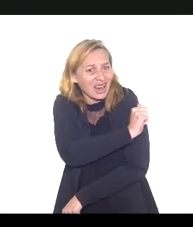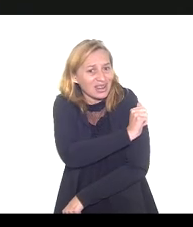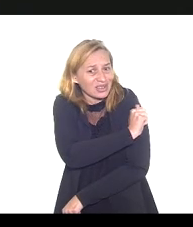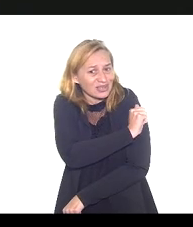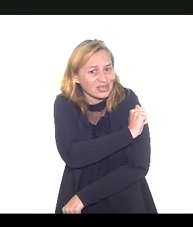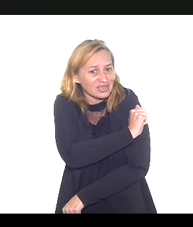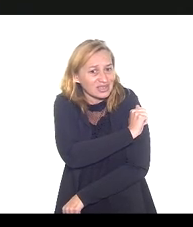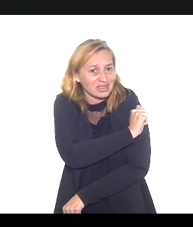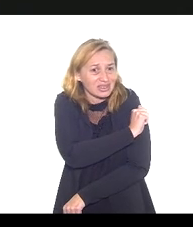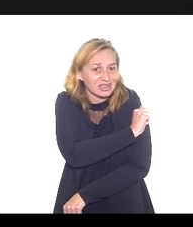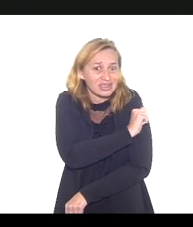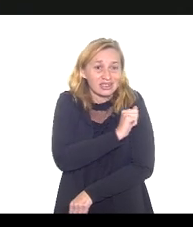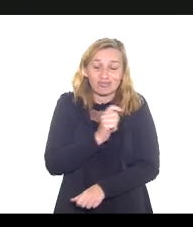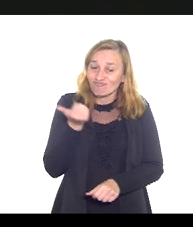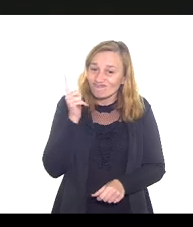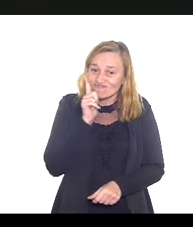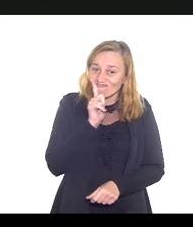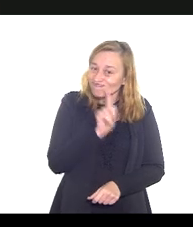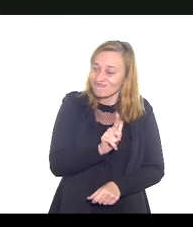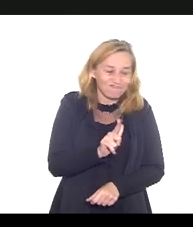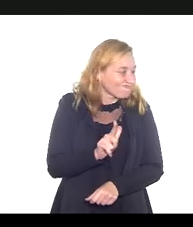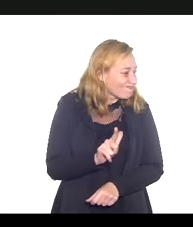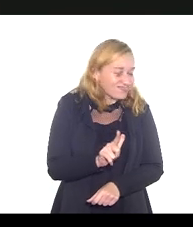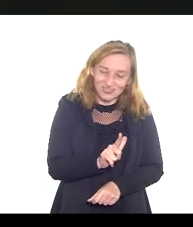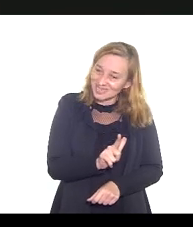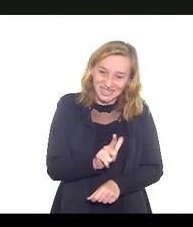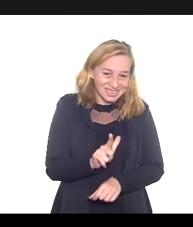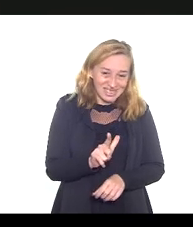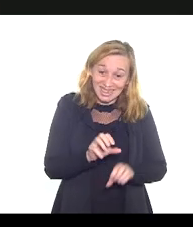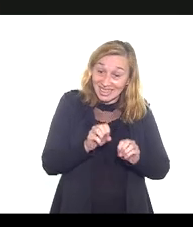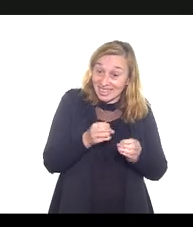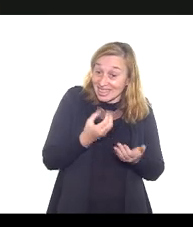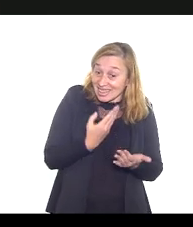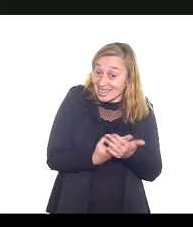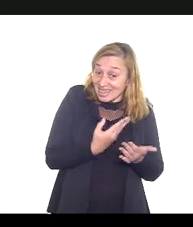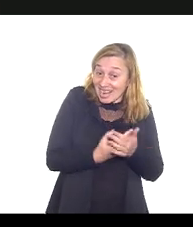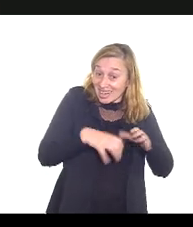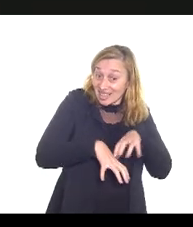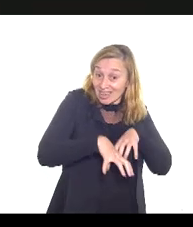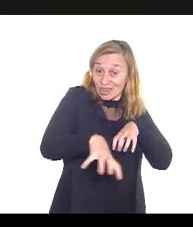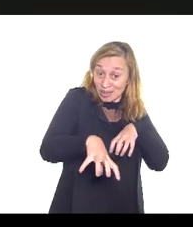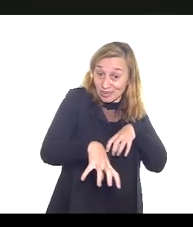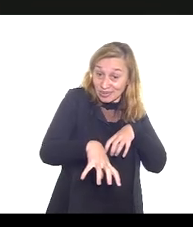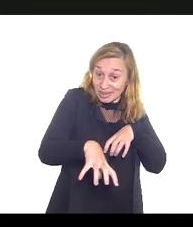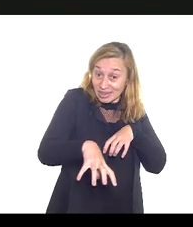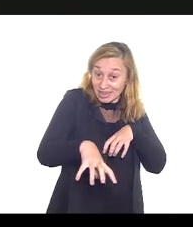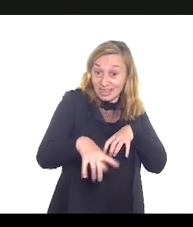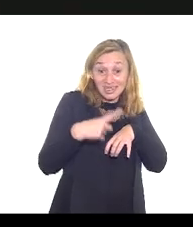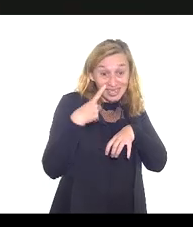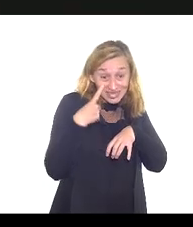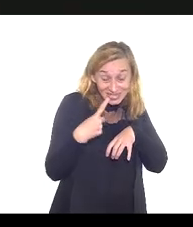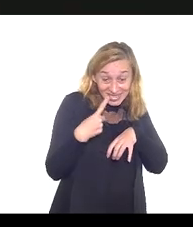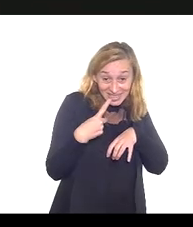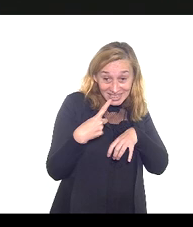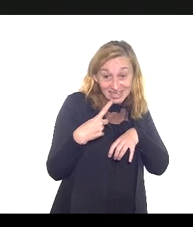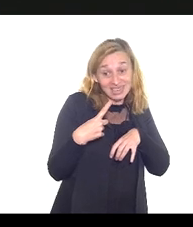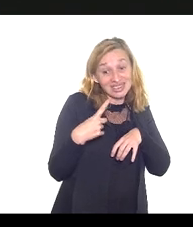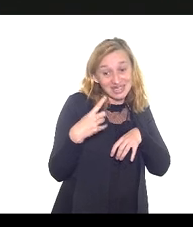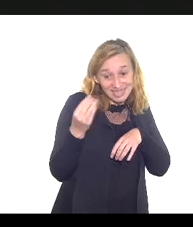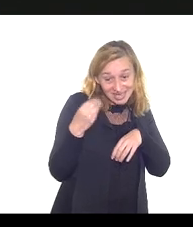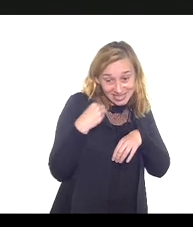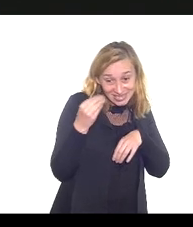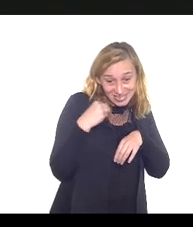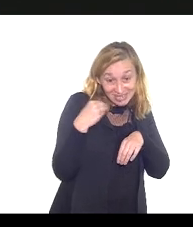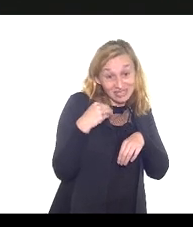né, não estão conseguindo fazer aula remota, né, nós estamos vendo o fracasso que é a aula remota